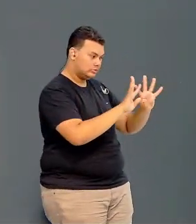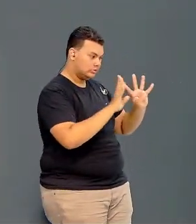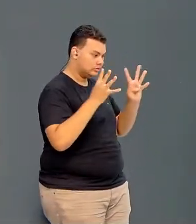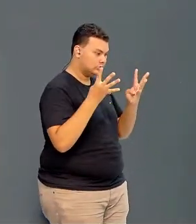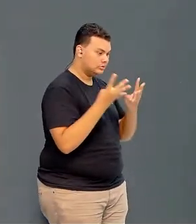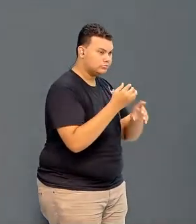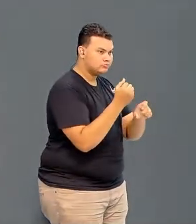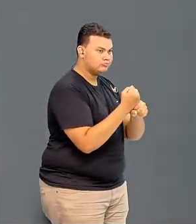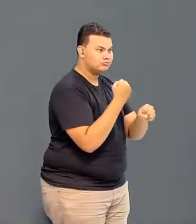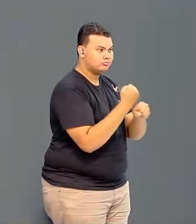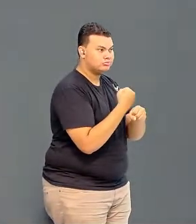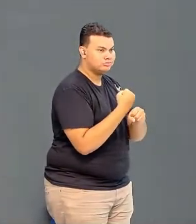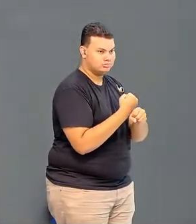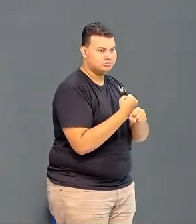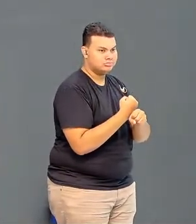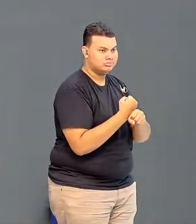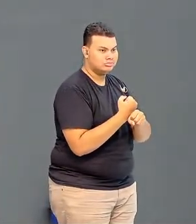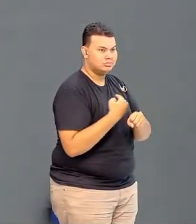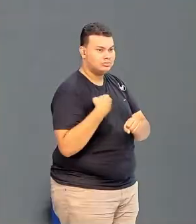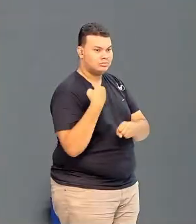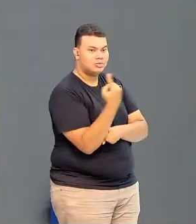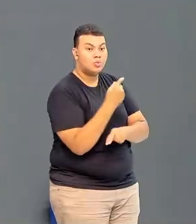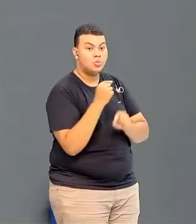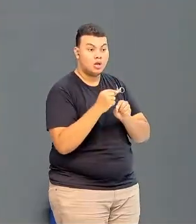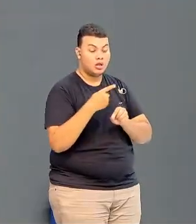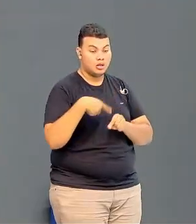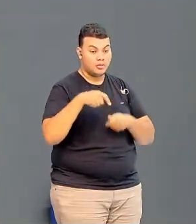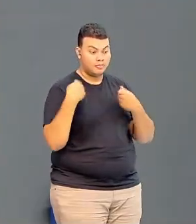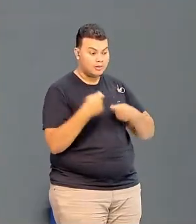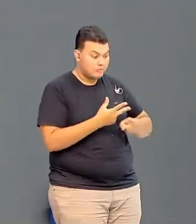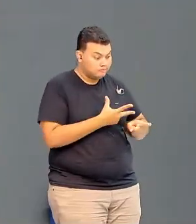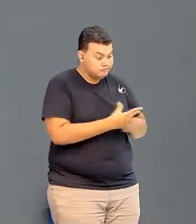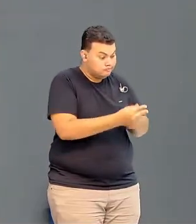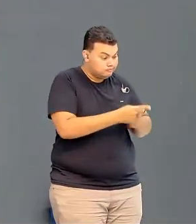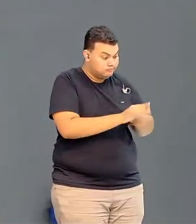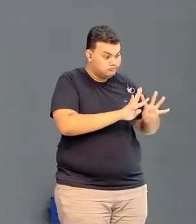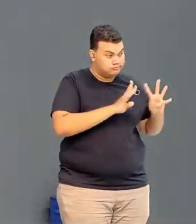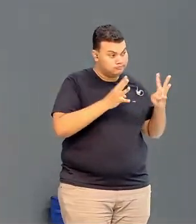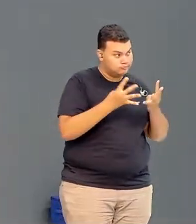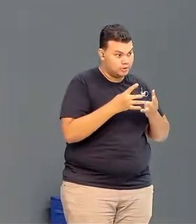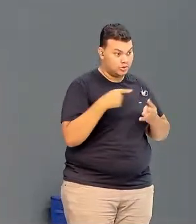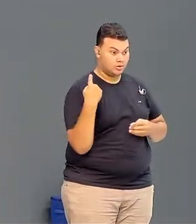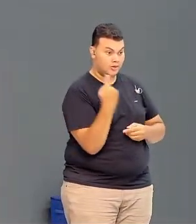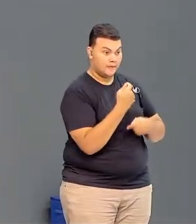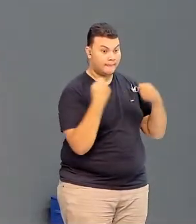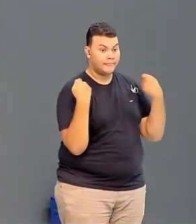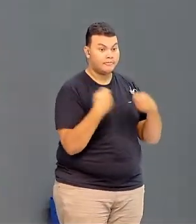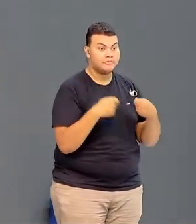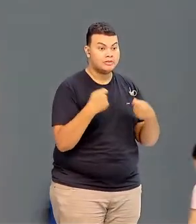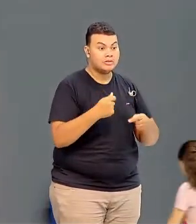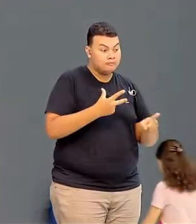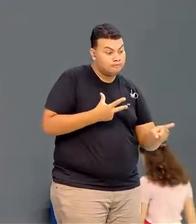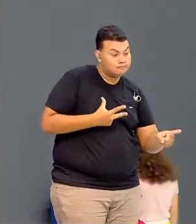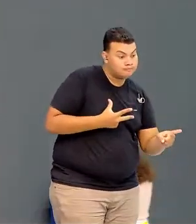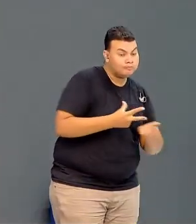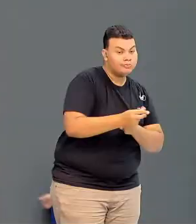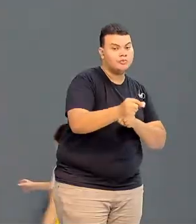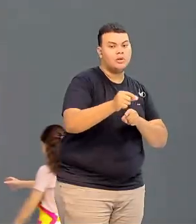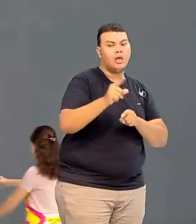criada. Para a gente destruir fortaleza, a gente precisa destruir